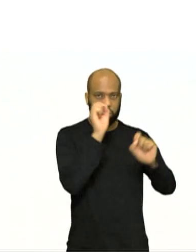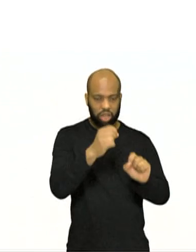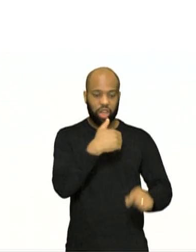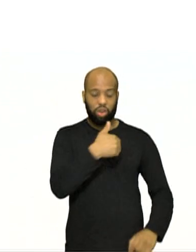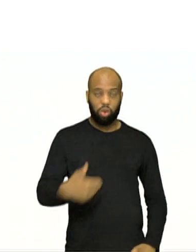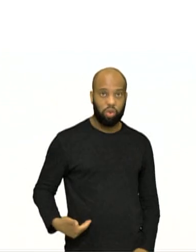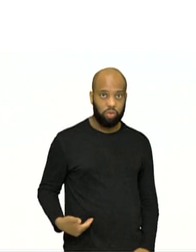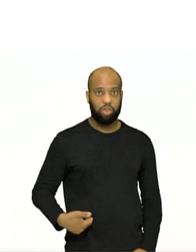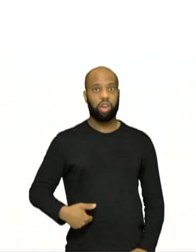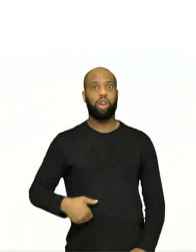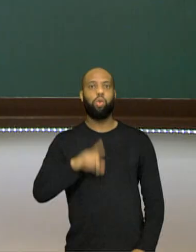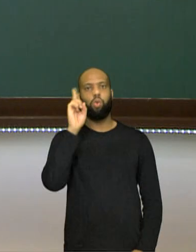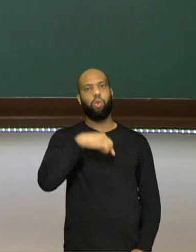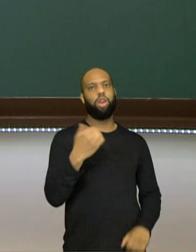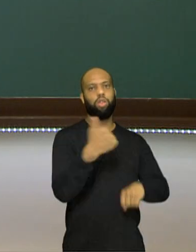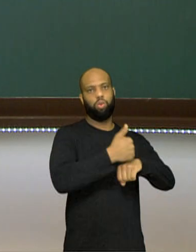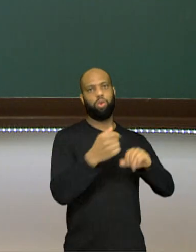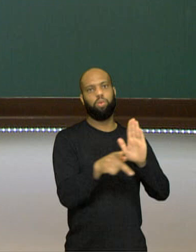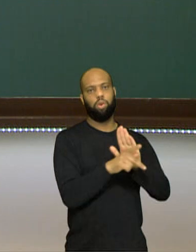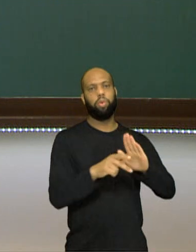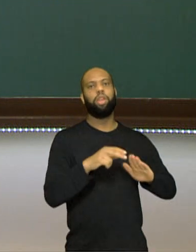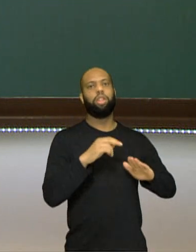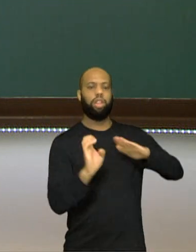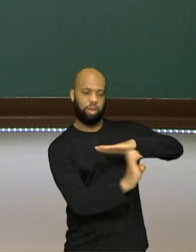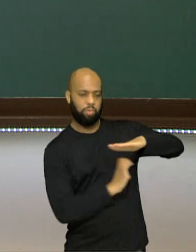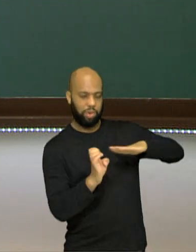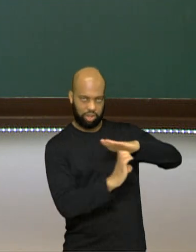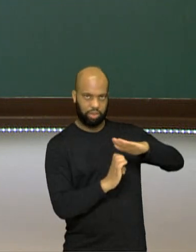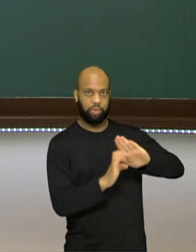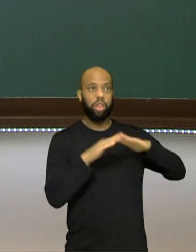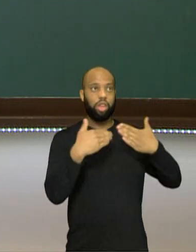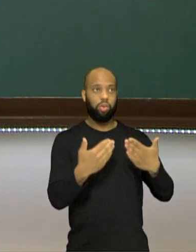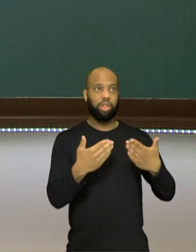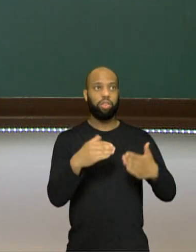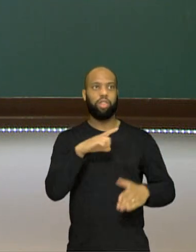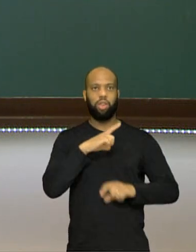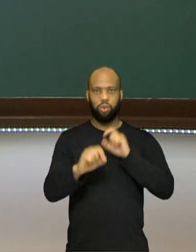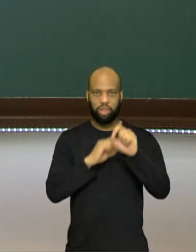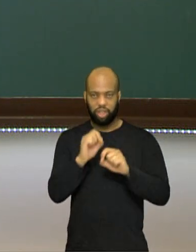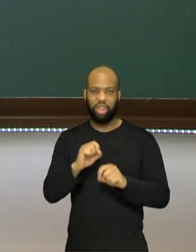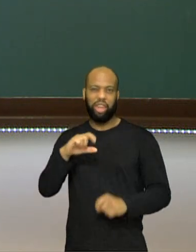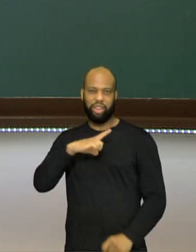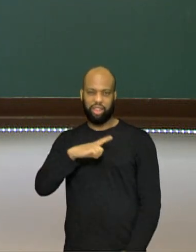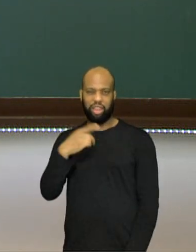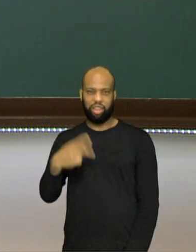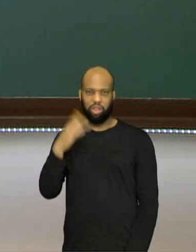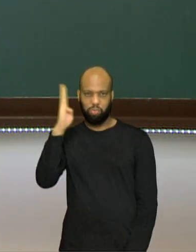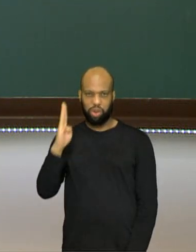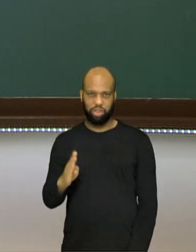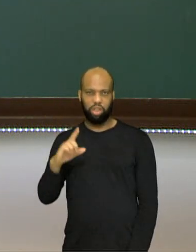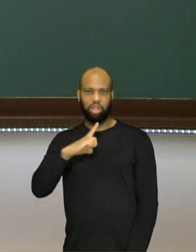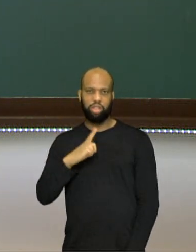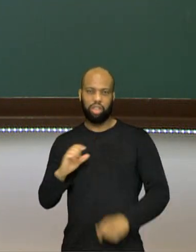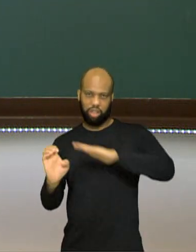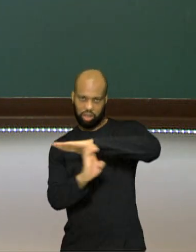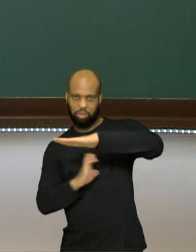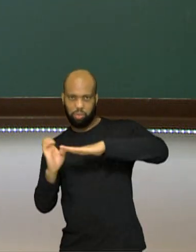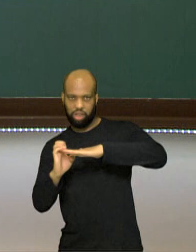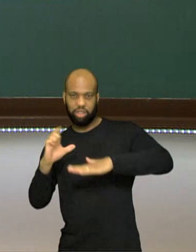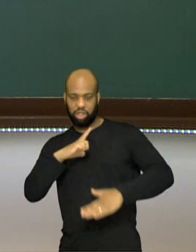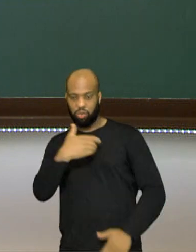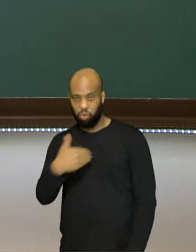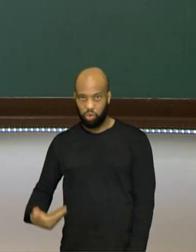No Brasil, você tem o Estado sendo proprietário da estatal, obviamente, parte da empresa tem um